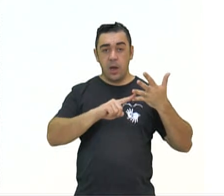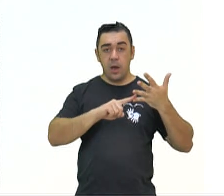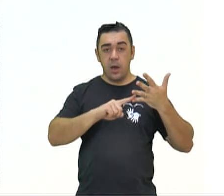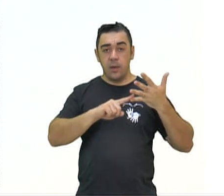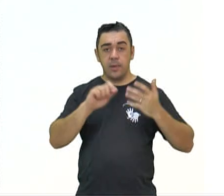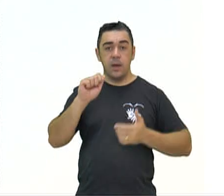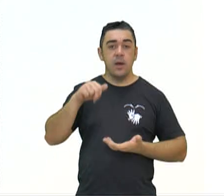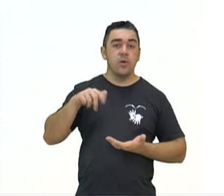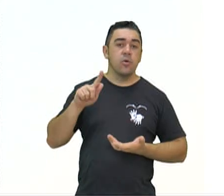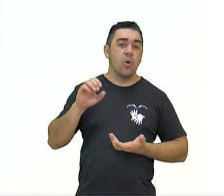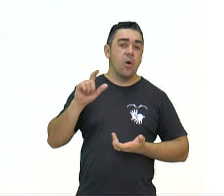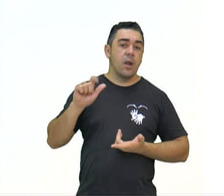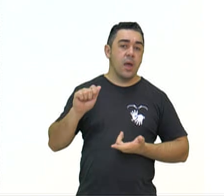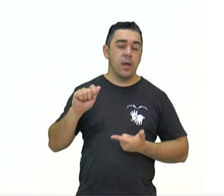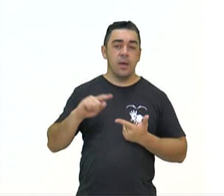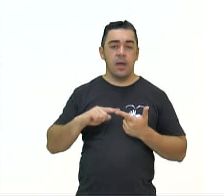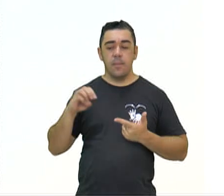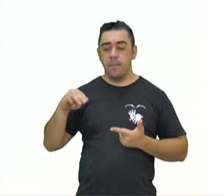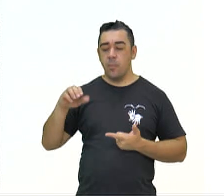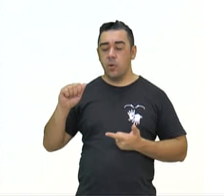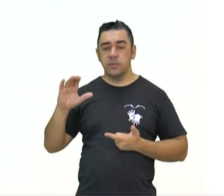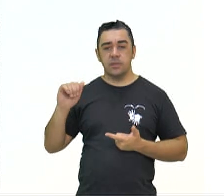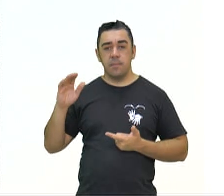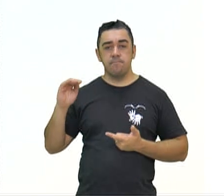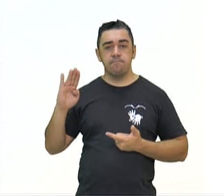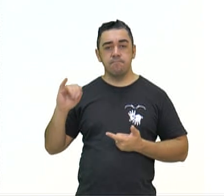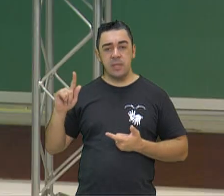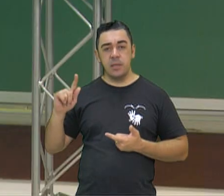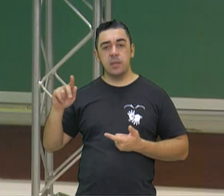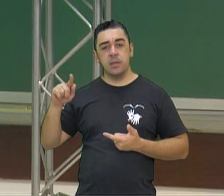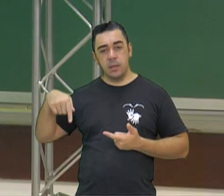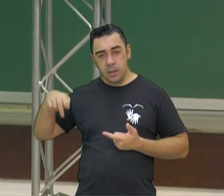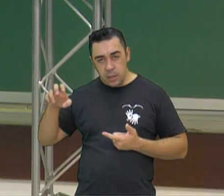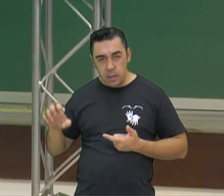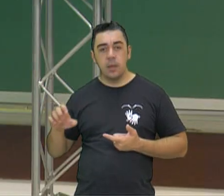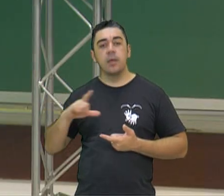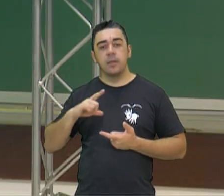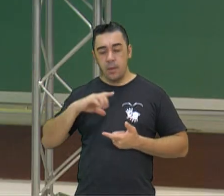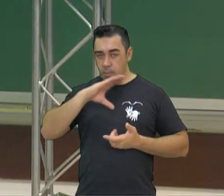e Moçambique, fala-se português na região